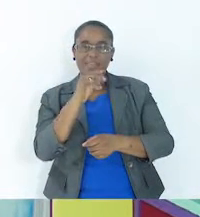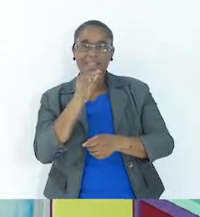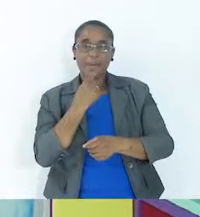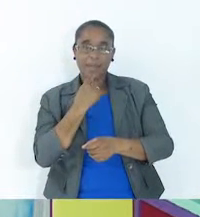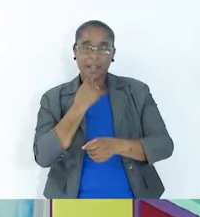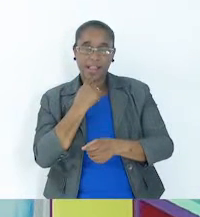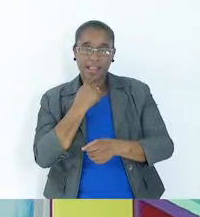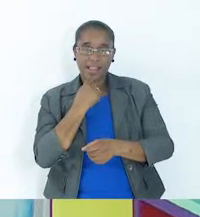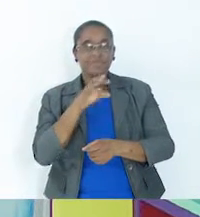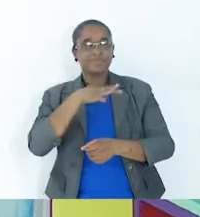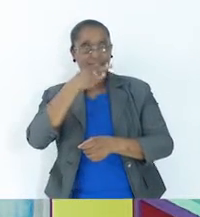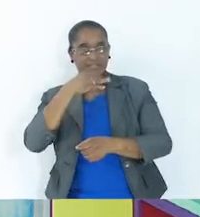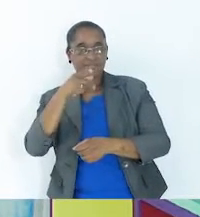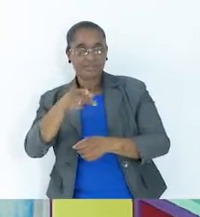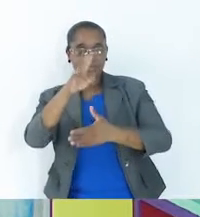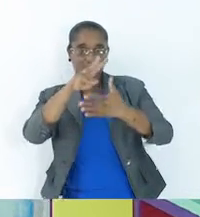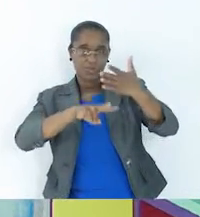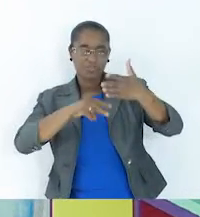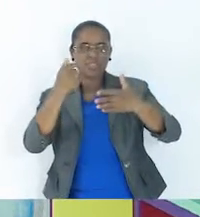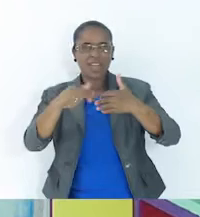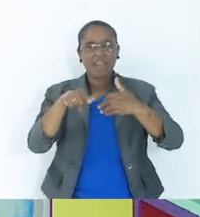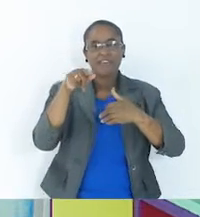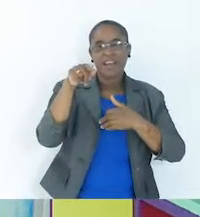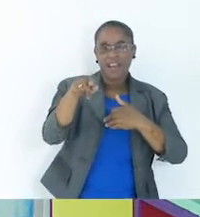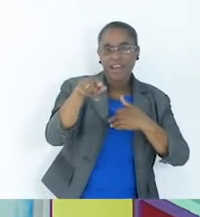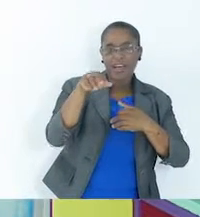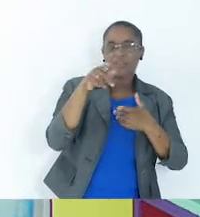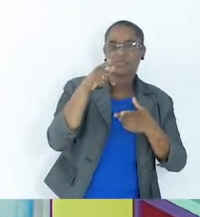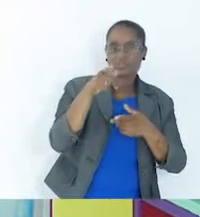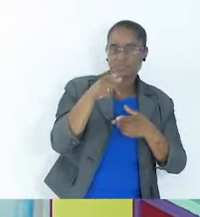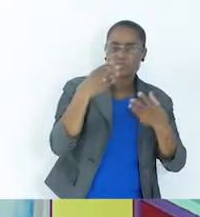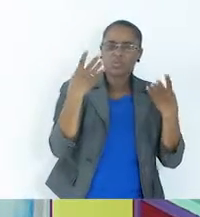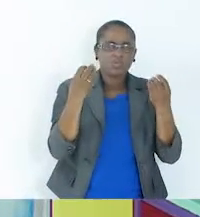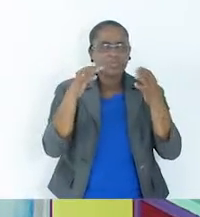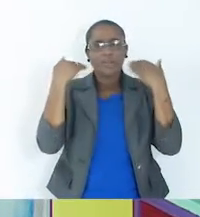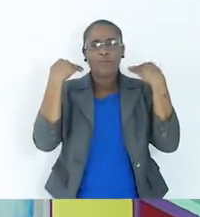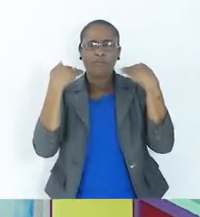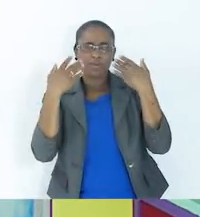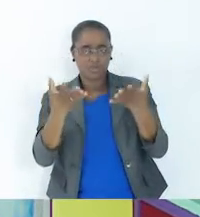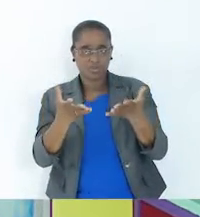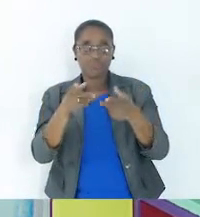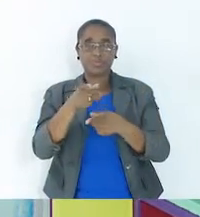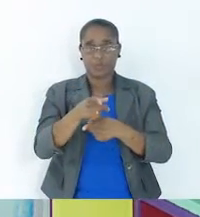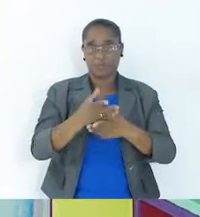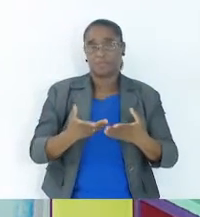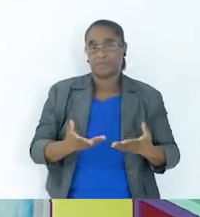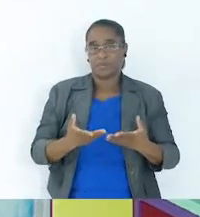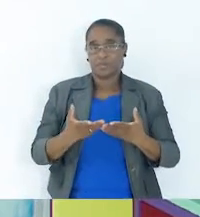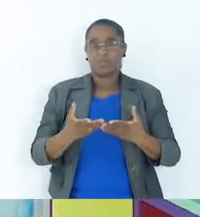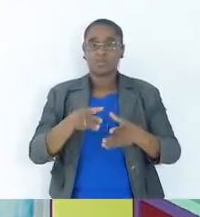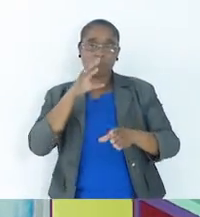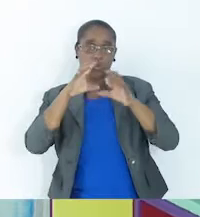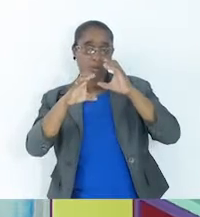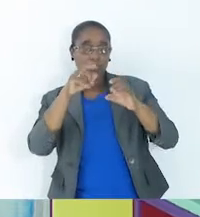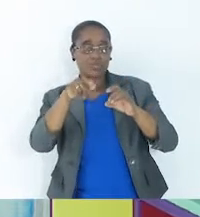Dissemos que nessa produção estava lá contido um conjunto de informações. Por isso, a intenção comunicativa